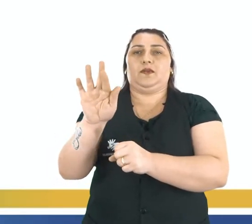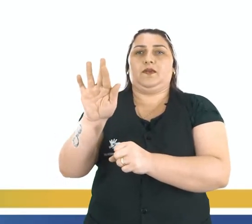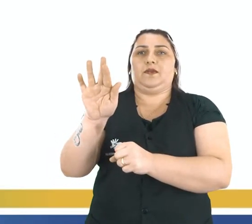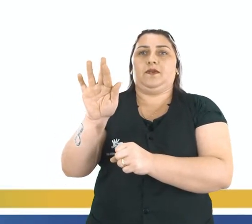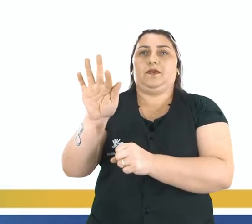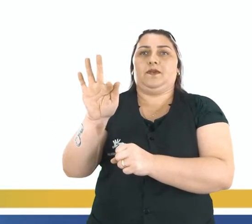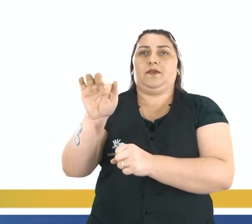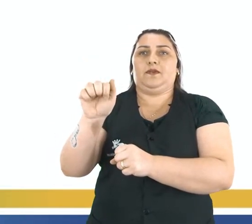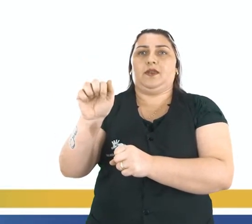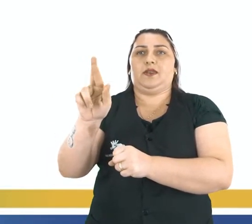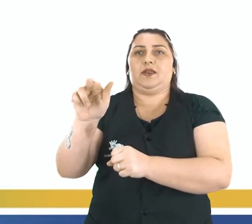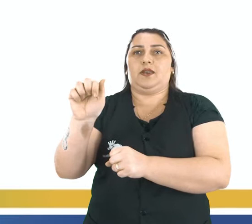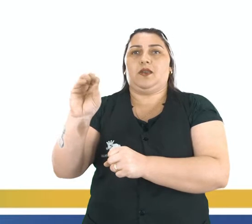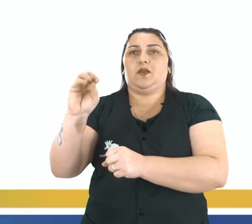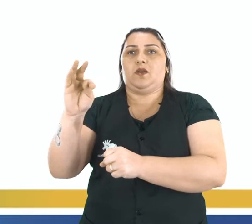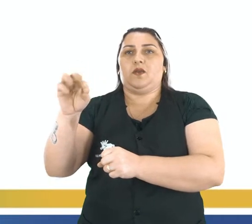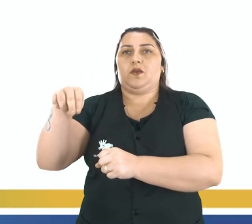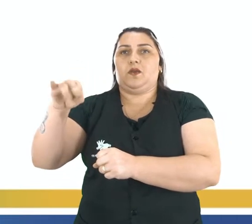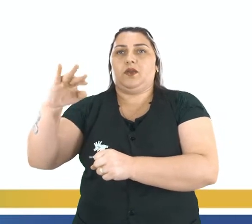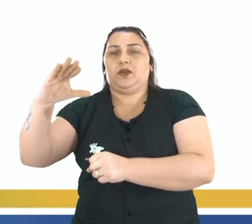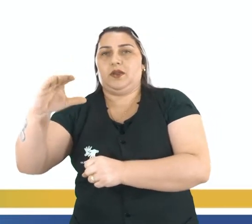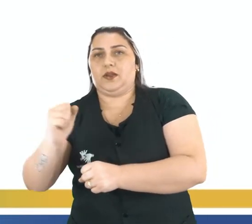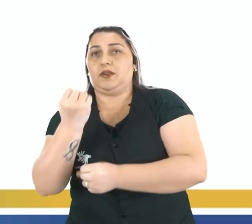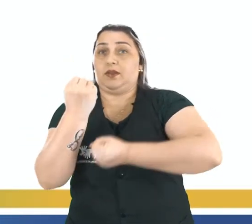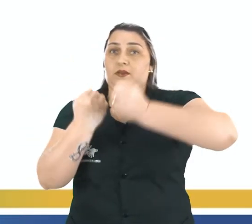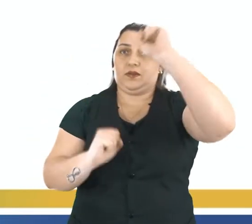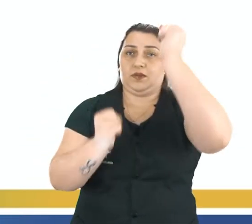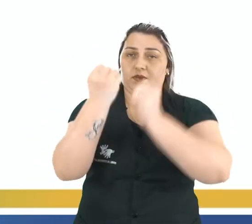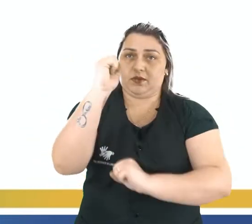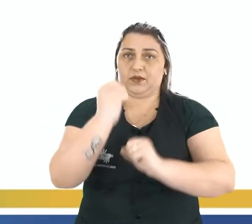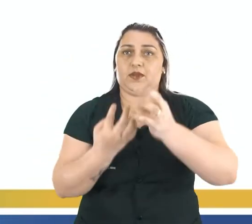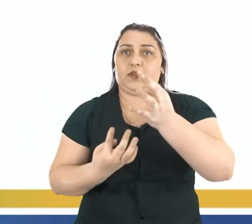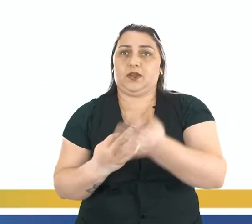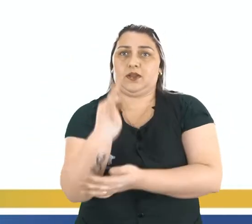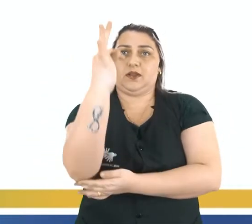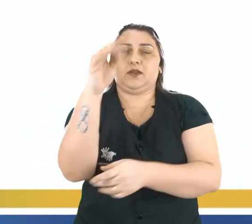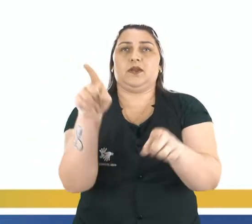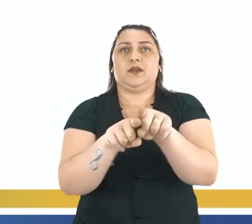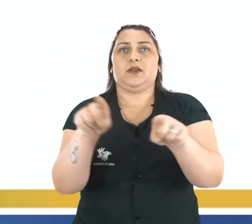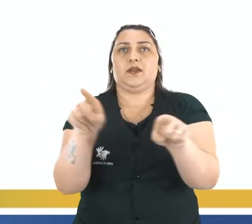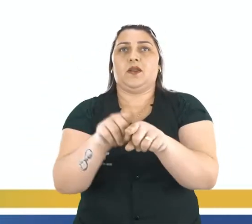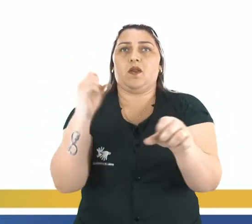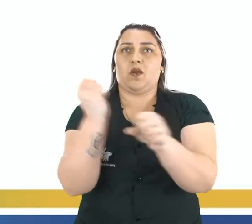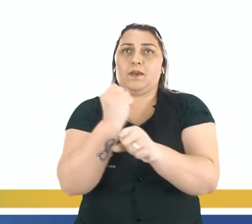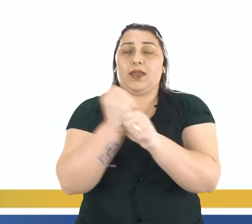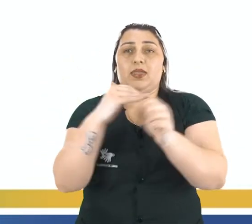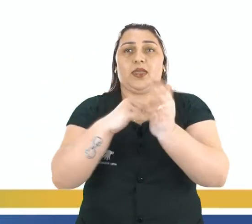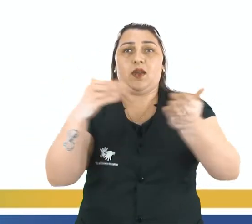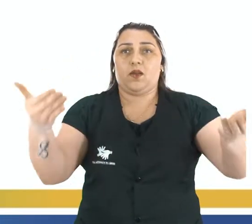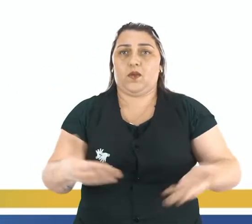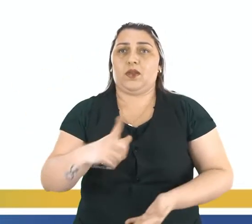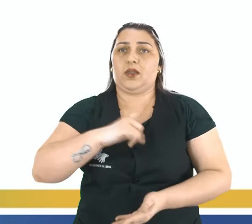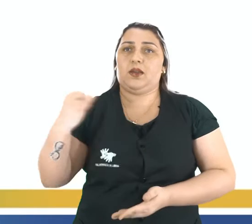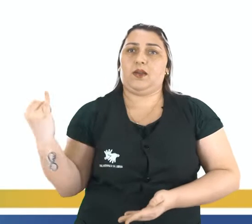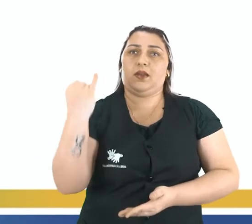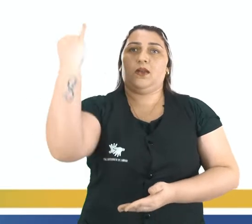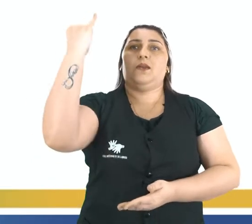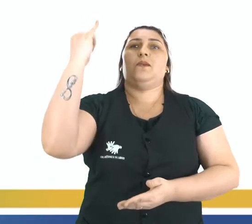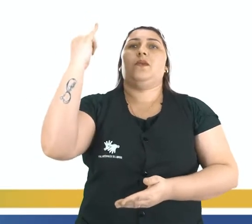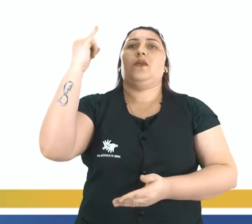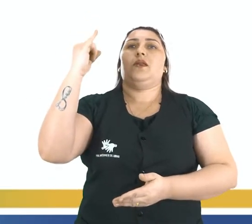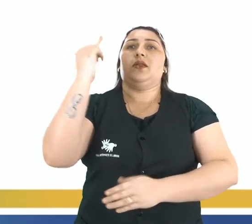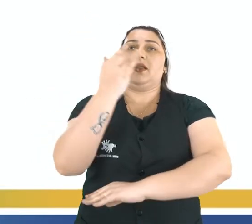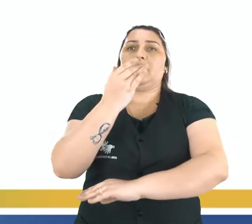construções extremamente industrializadas e tecnológicas. Obras que ainda hoje têm importâncias